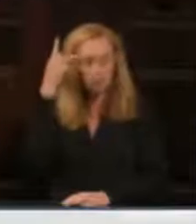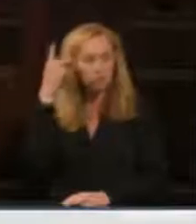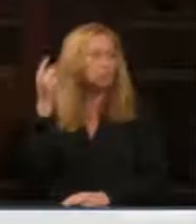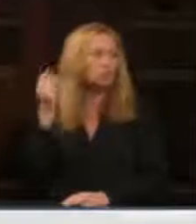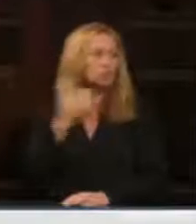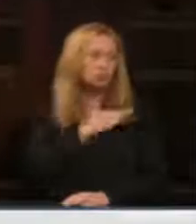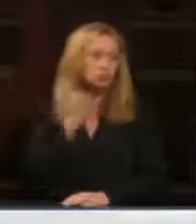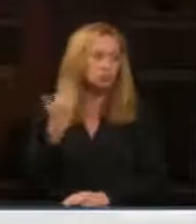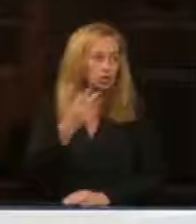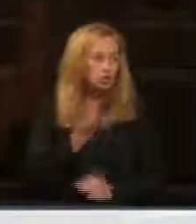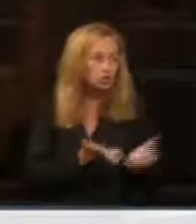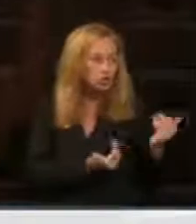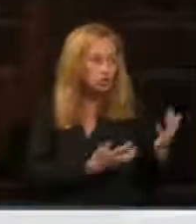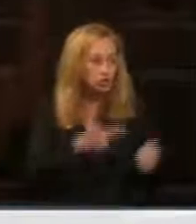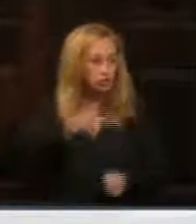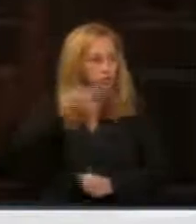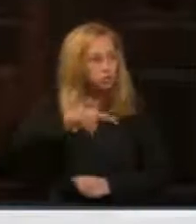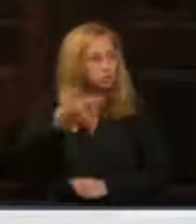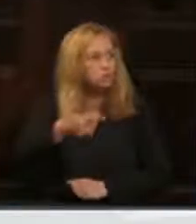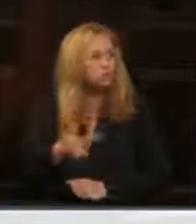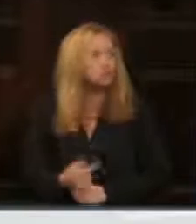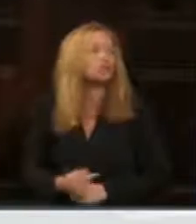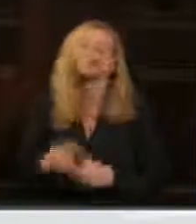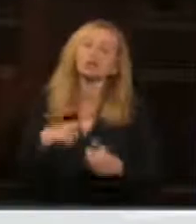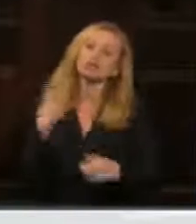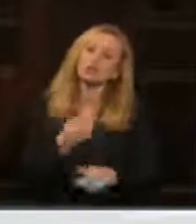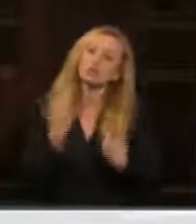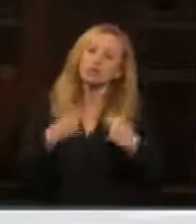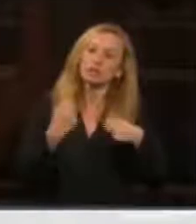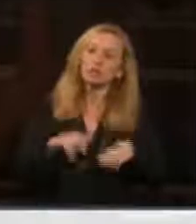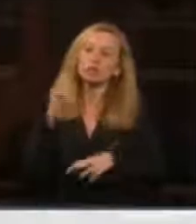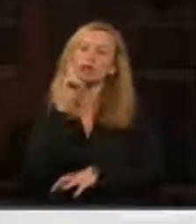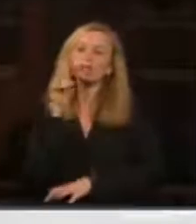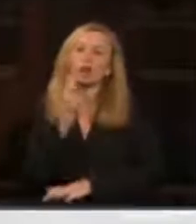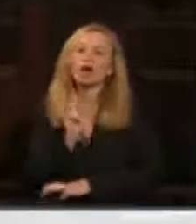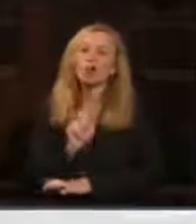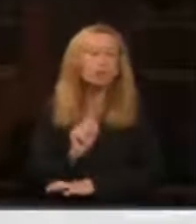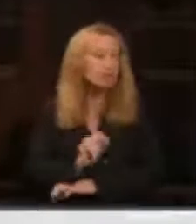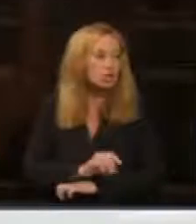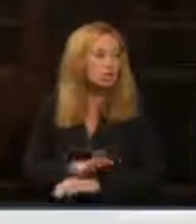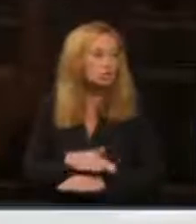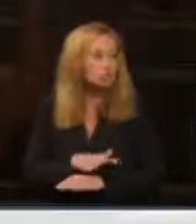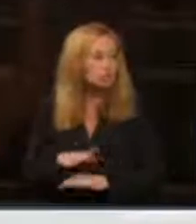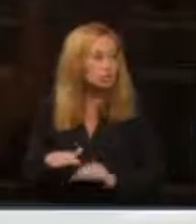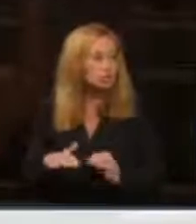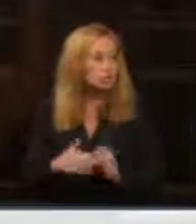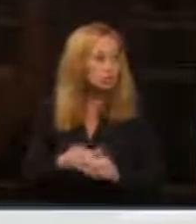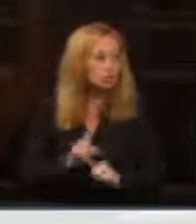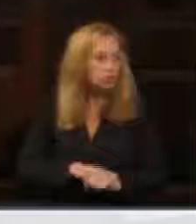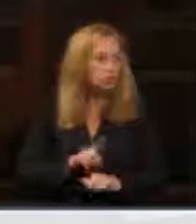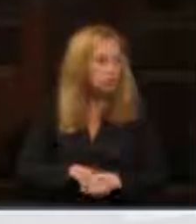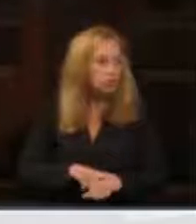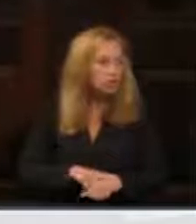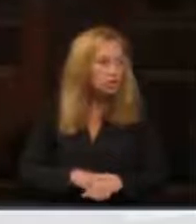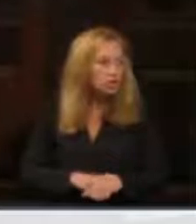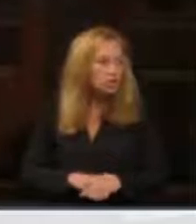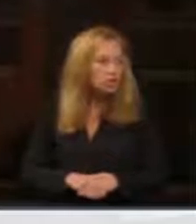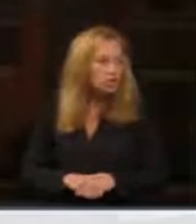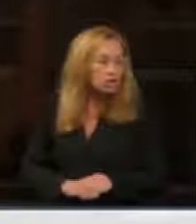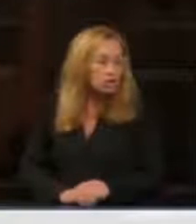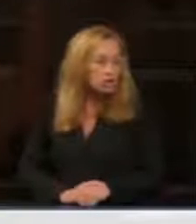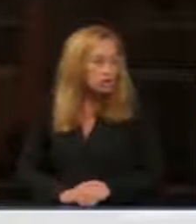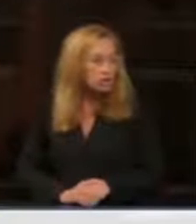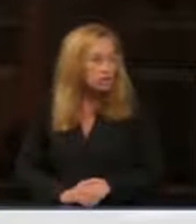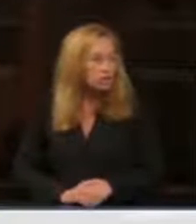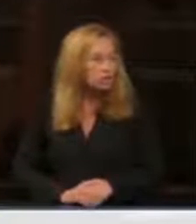por arma de fogo. E aí a gente precisa lembrar, né, todo o pacote anticrime que está colocado